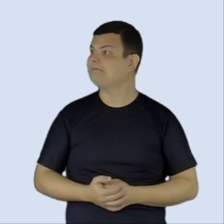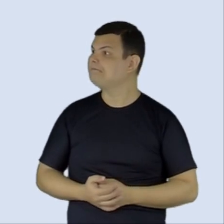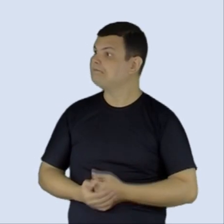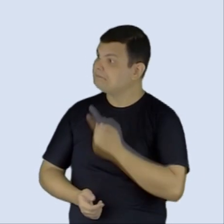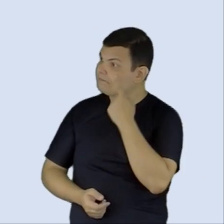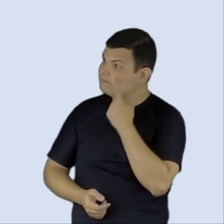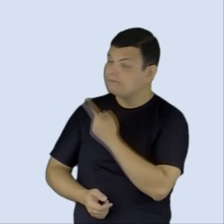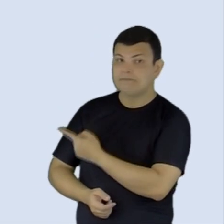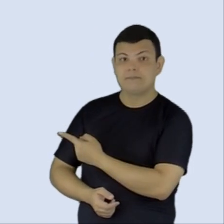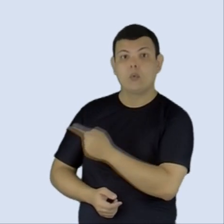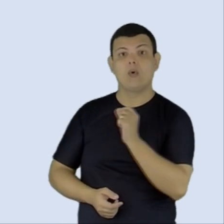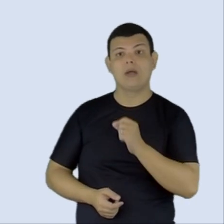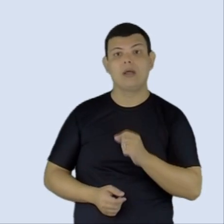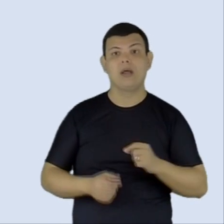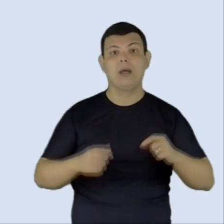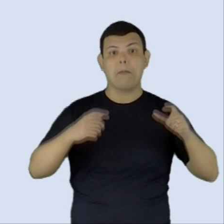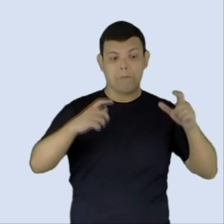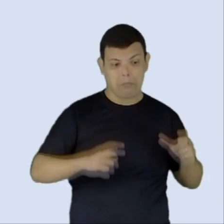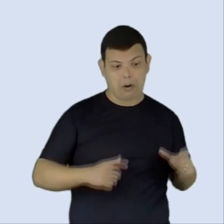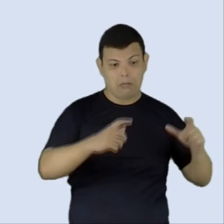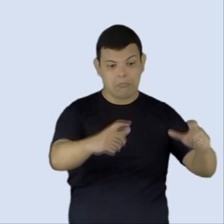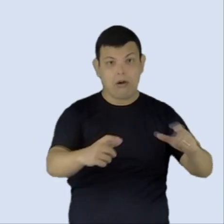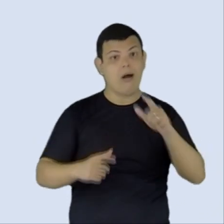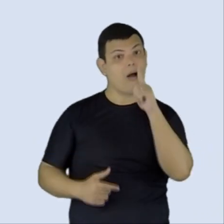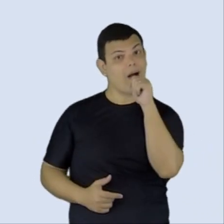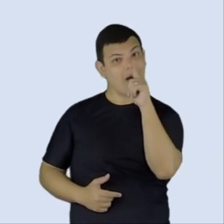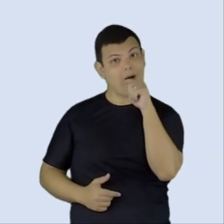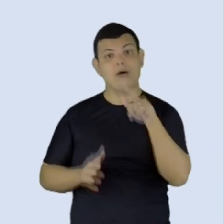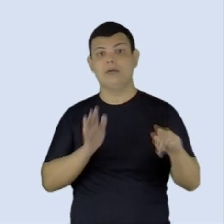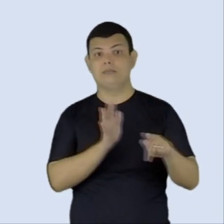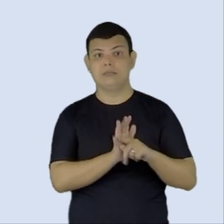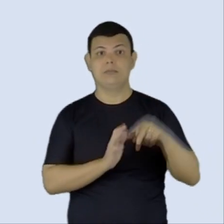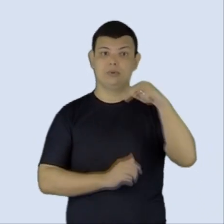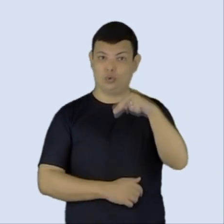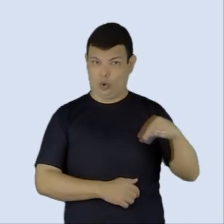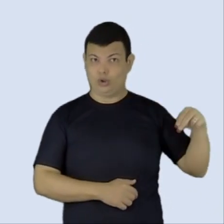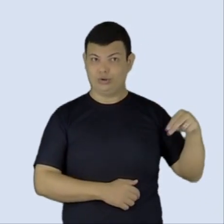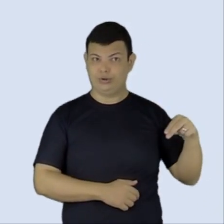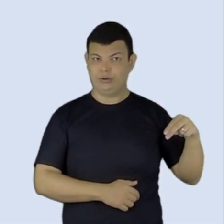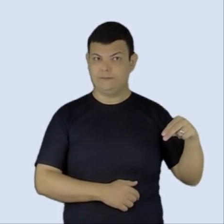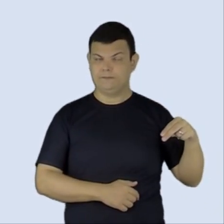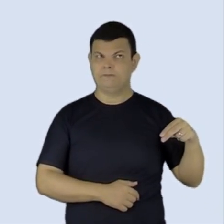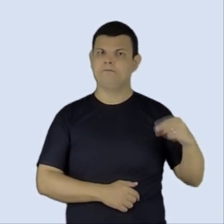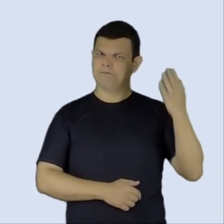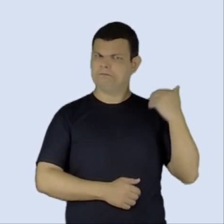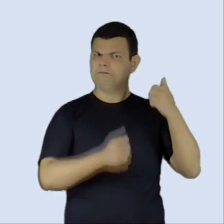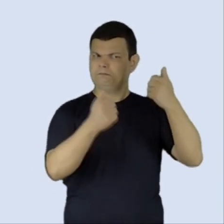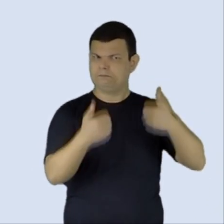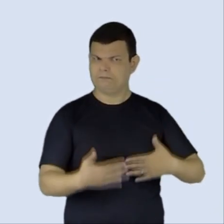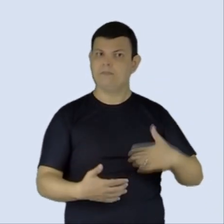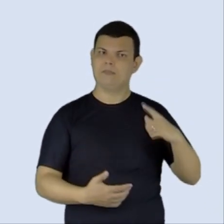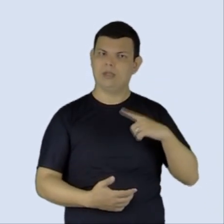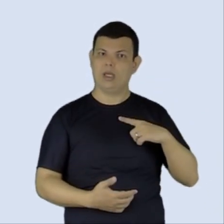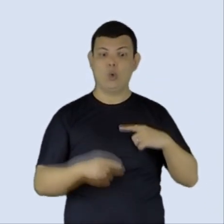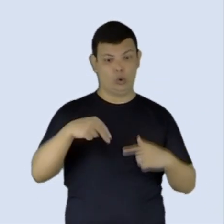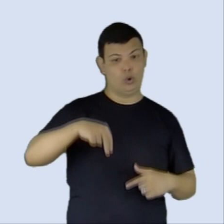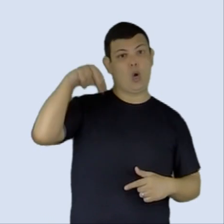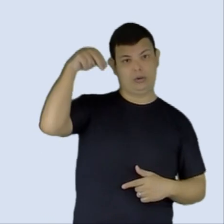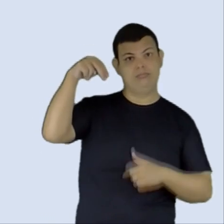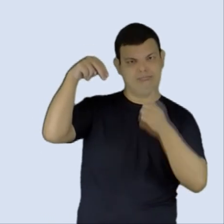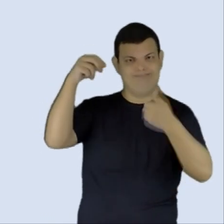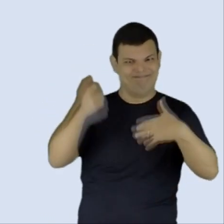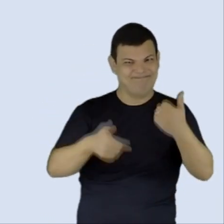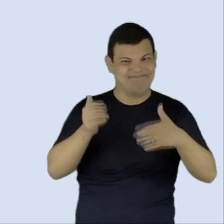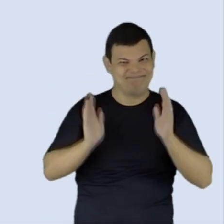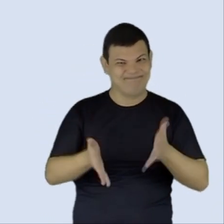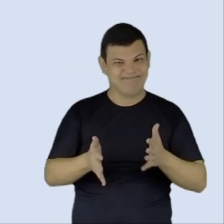Observem agora as bacias hidrográficas que compõem a região Nordeste. Nós já falamos aqui da região Norte, então